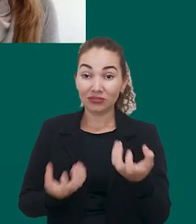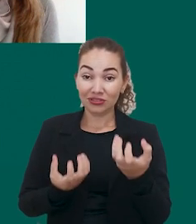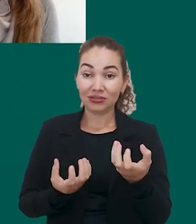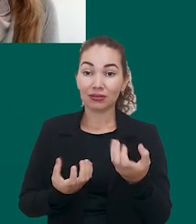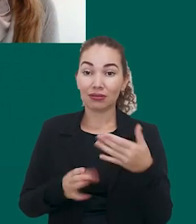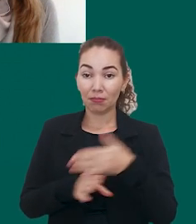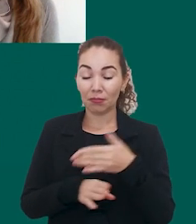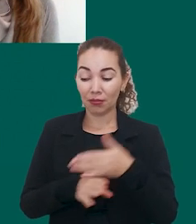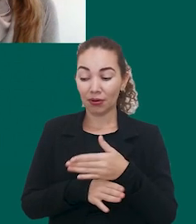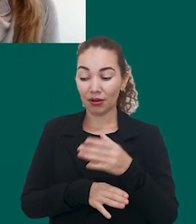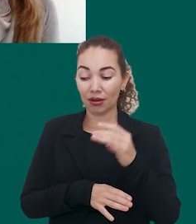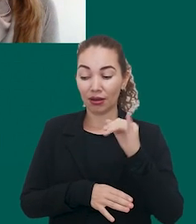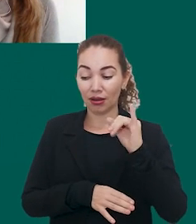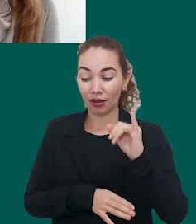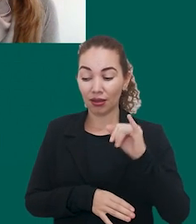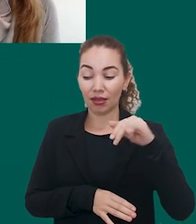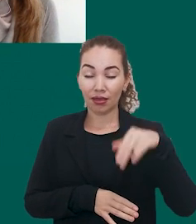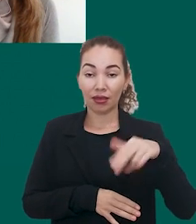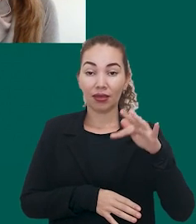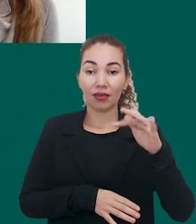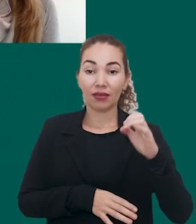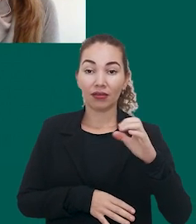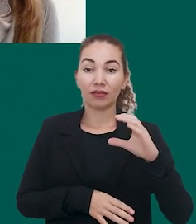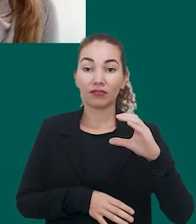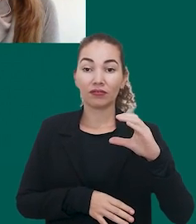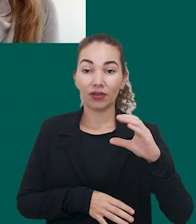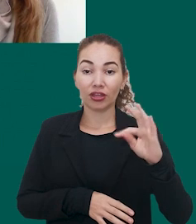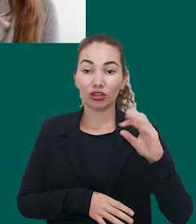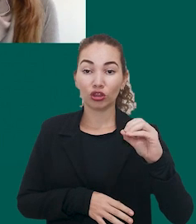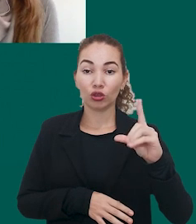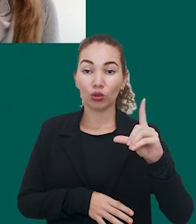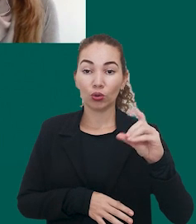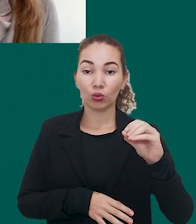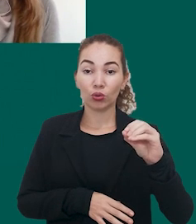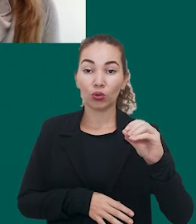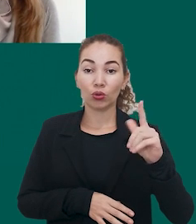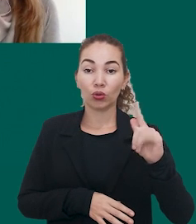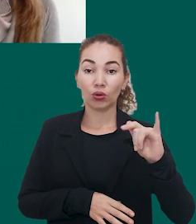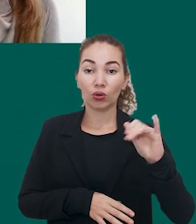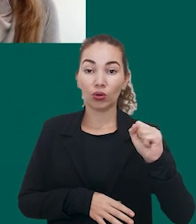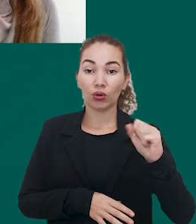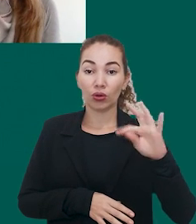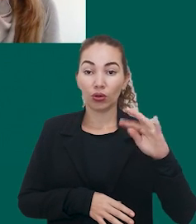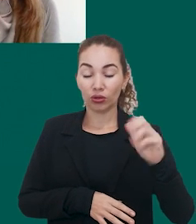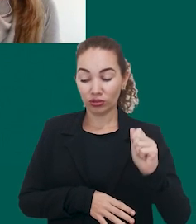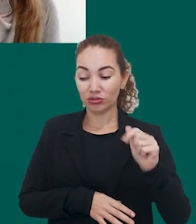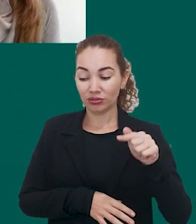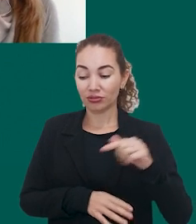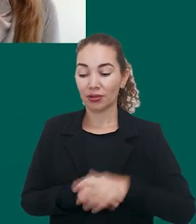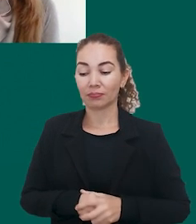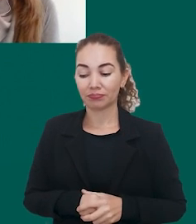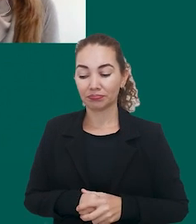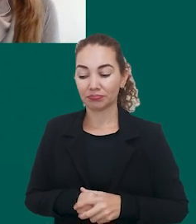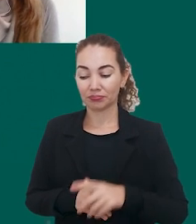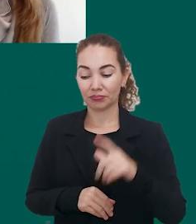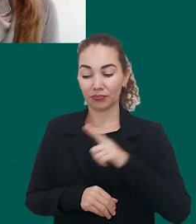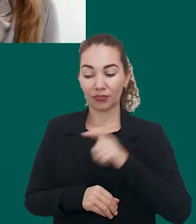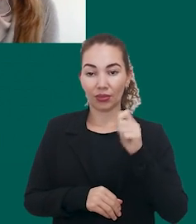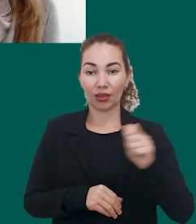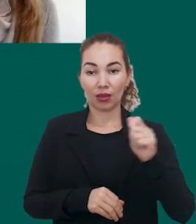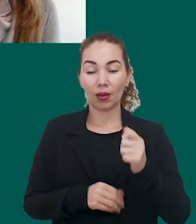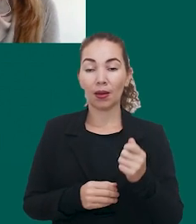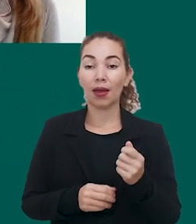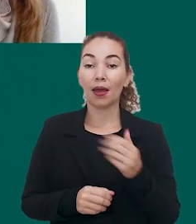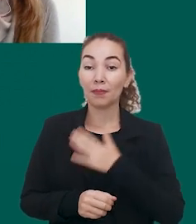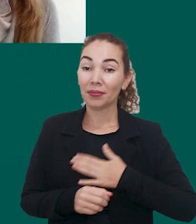quiser, é infectologista, né? @infectologista, que é uma brincadeira de infectologista com Insta, né? E seria um prazer encontrar vocês